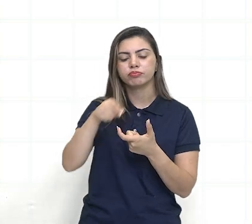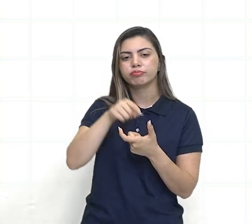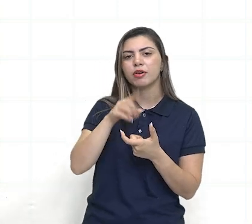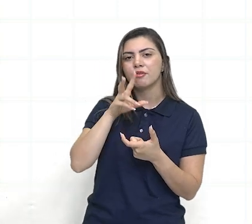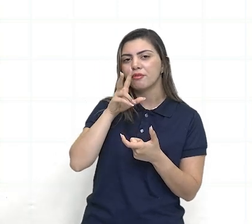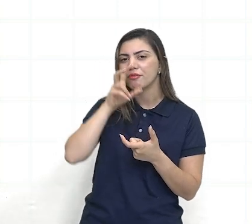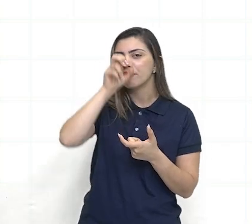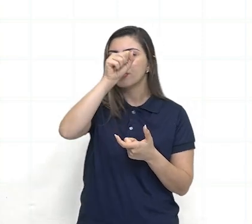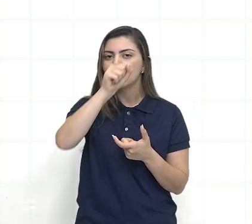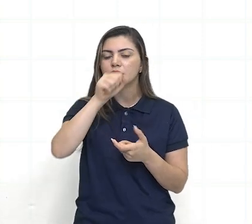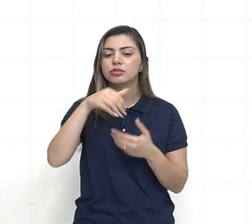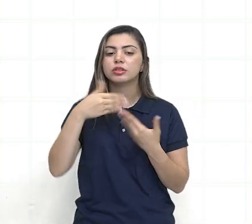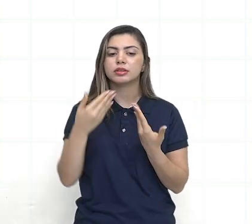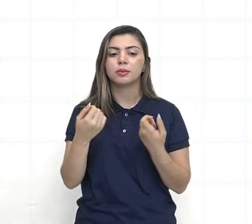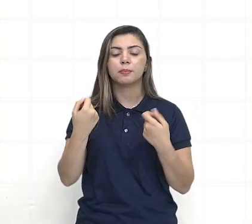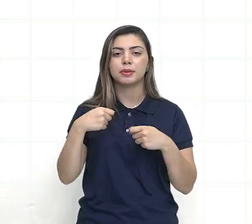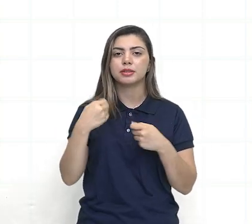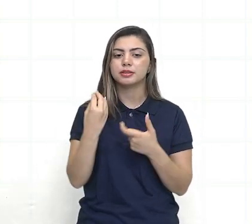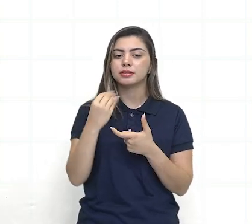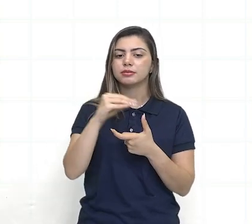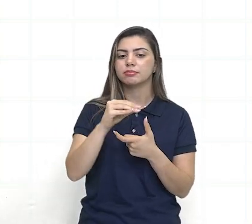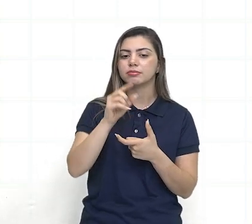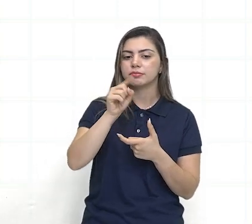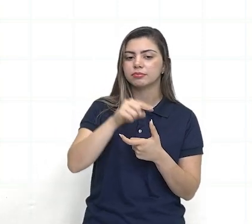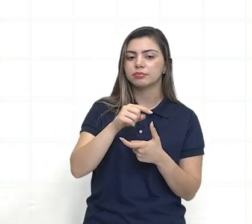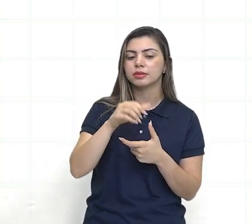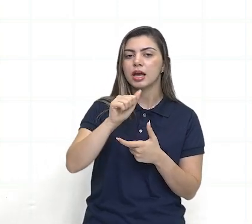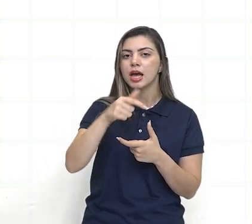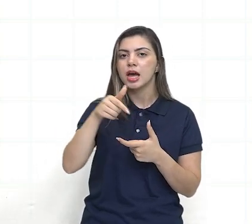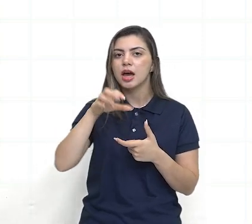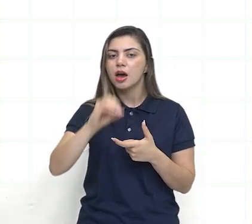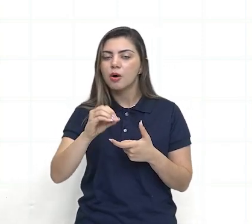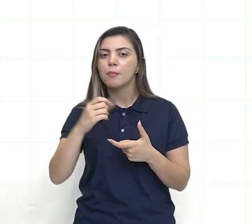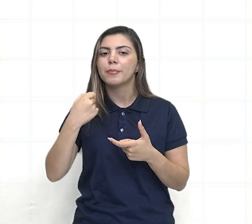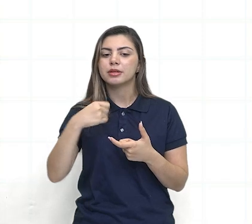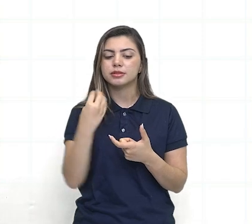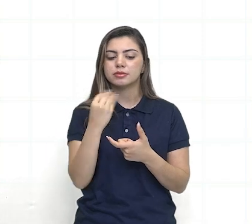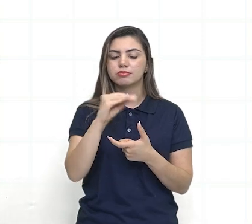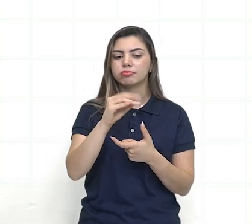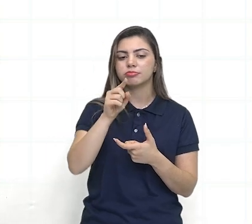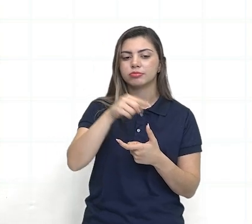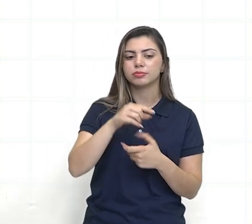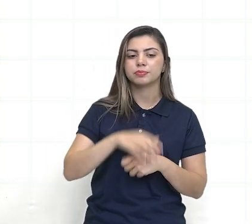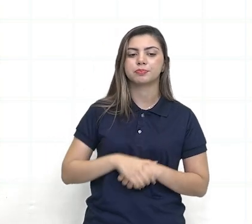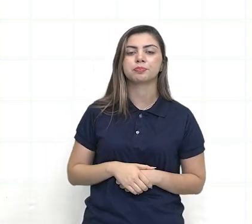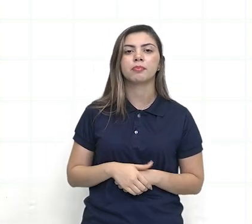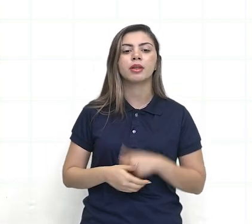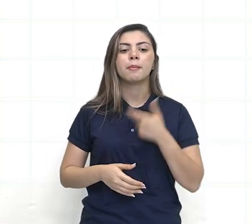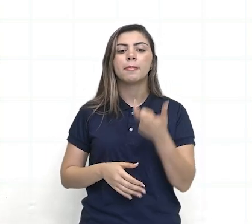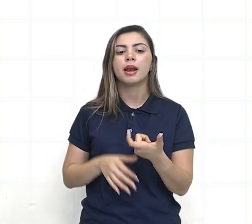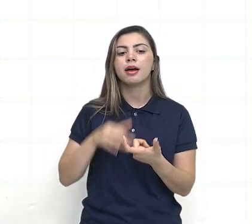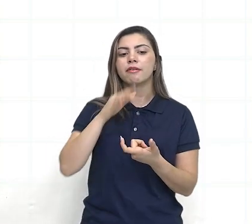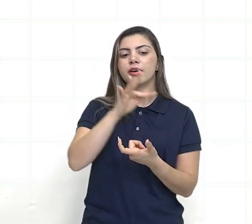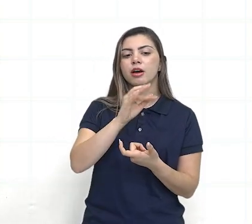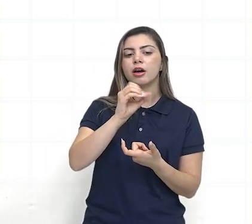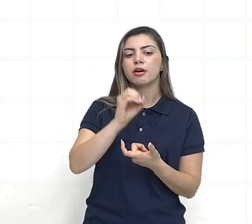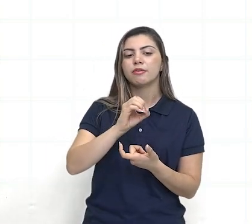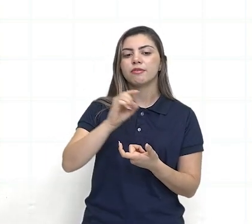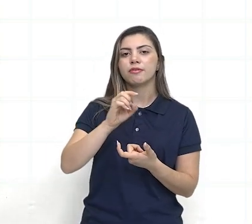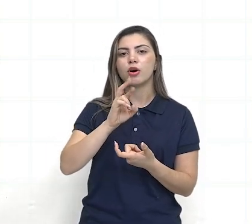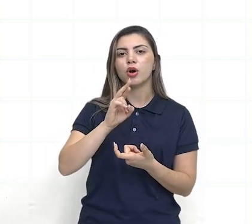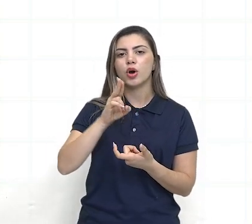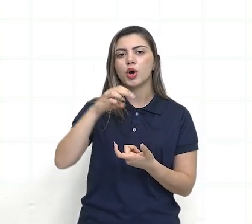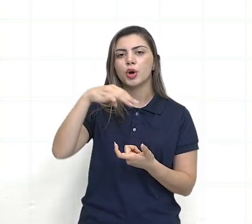mais intensa, então acentuo. Terminou em ão, acentuo. Fórum. Por que que fórum